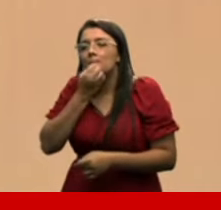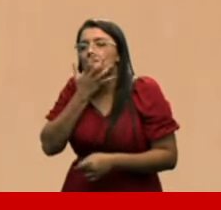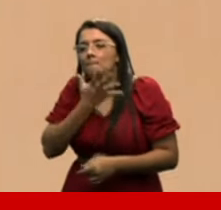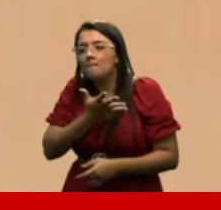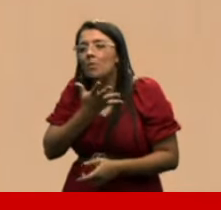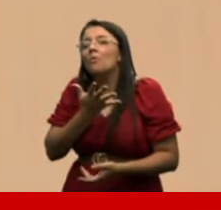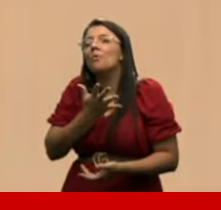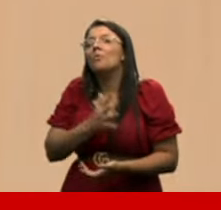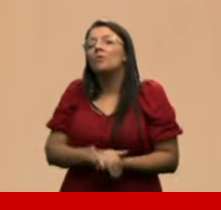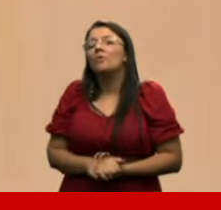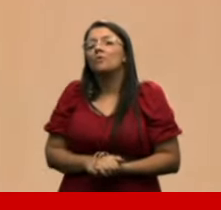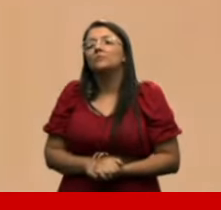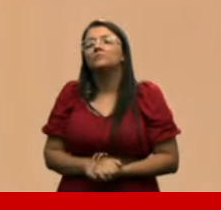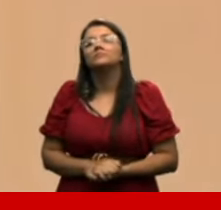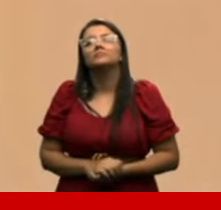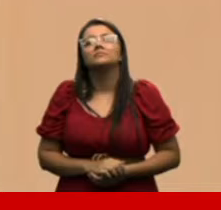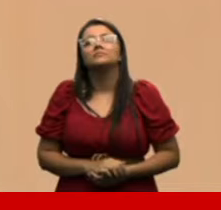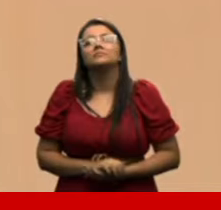Temperantes.